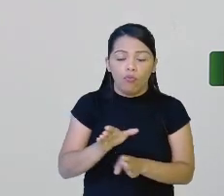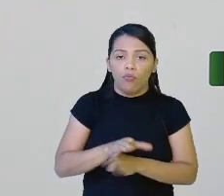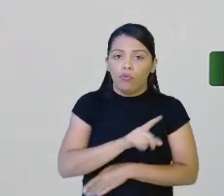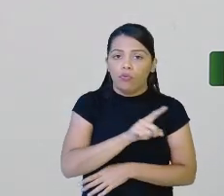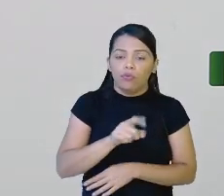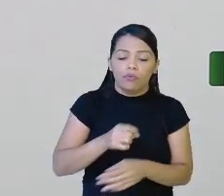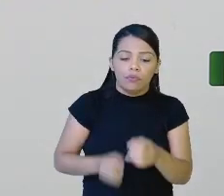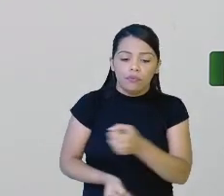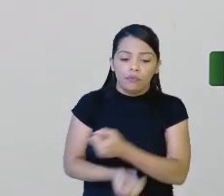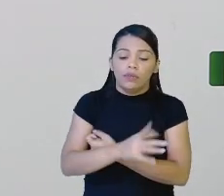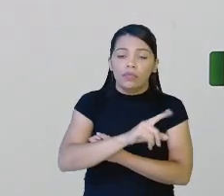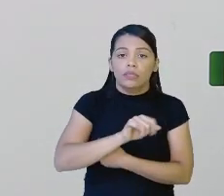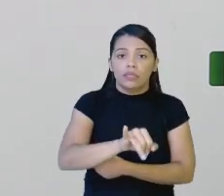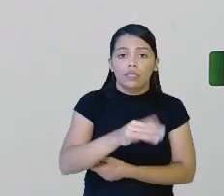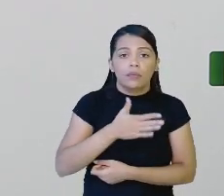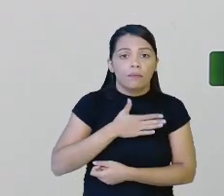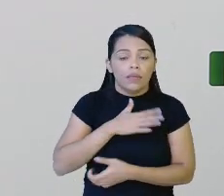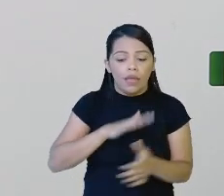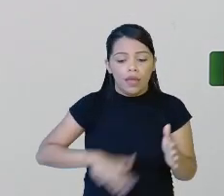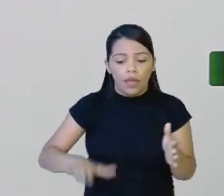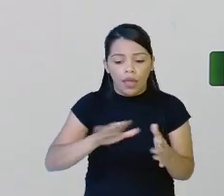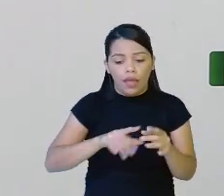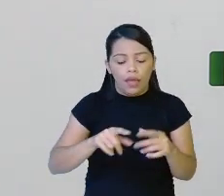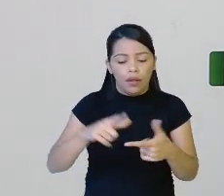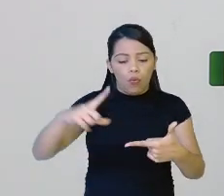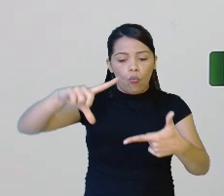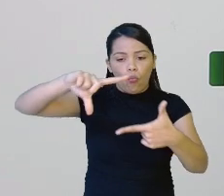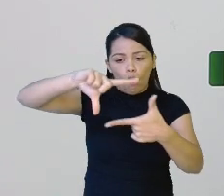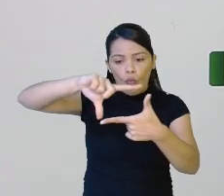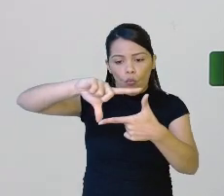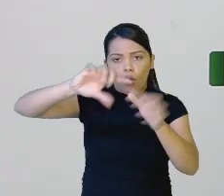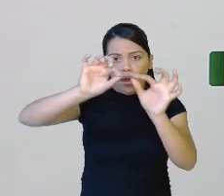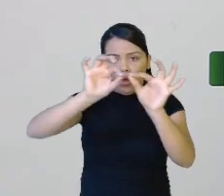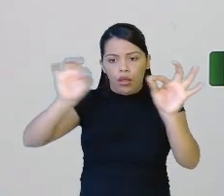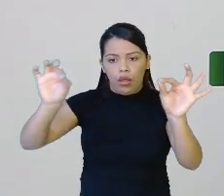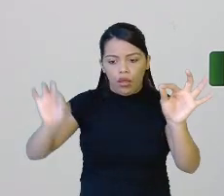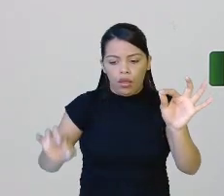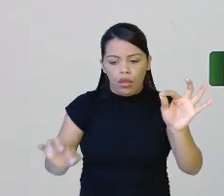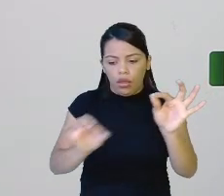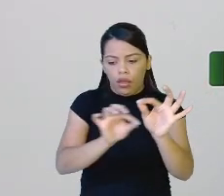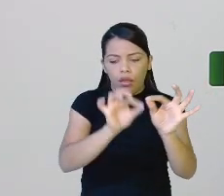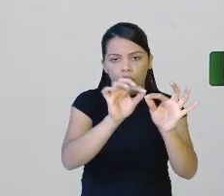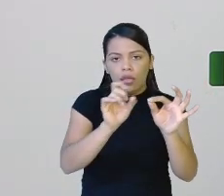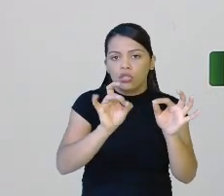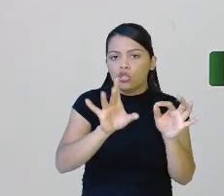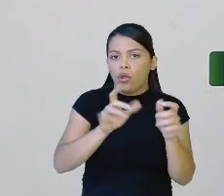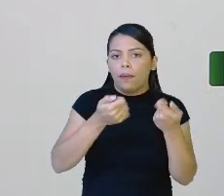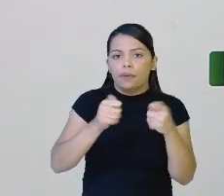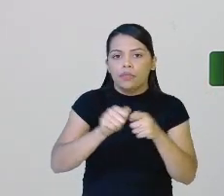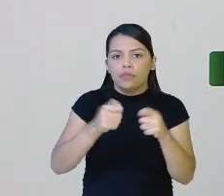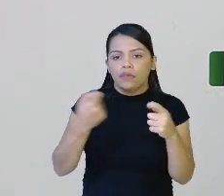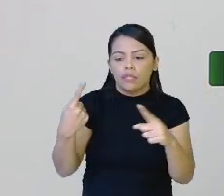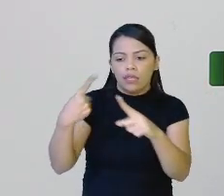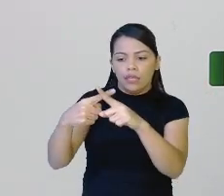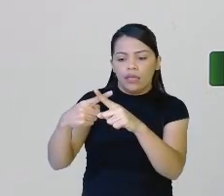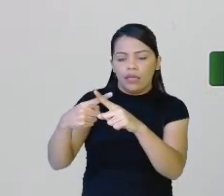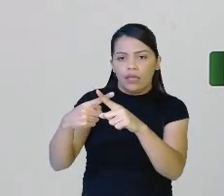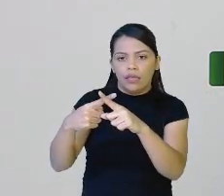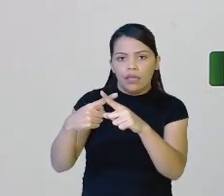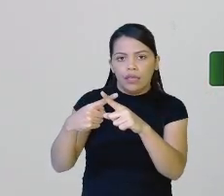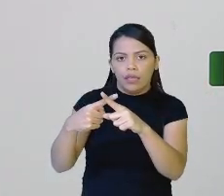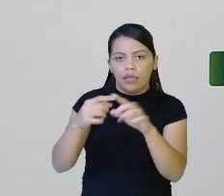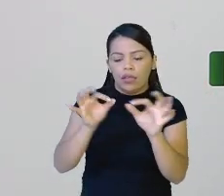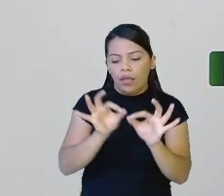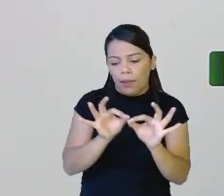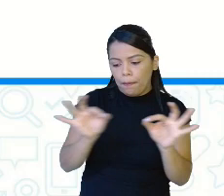for retangular, eu só preciso fazer uma multiplicação. Base vezes altura.